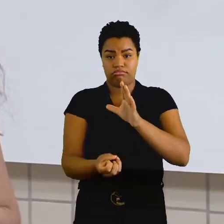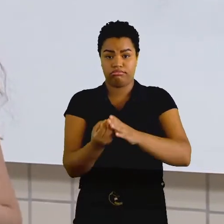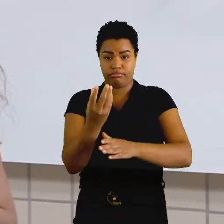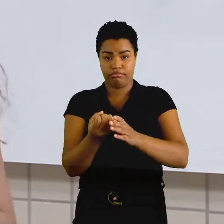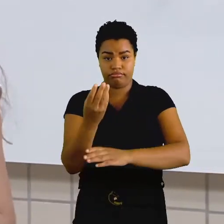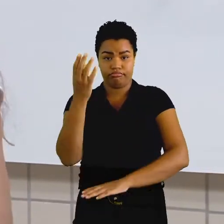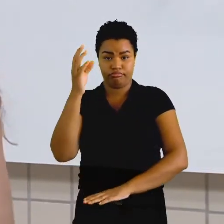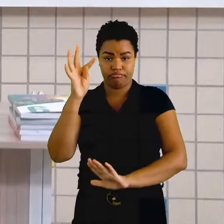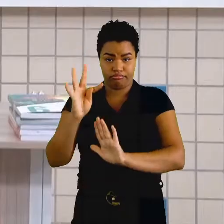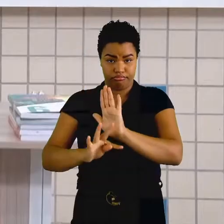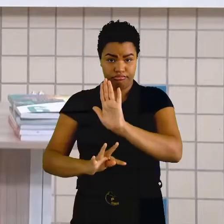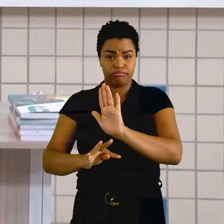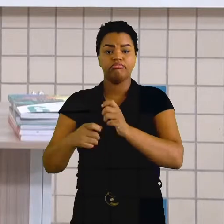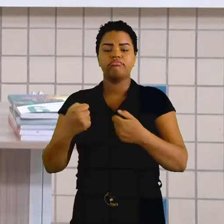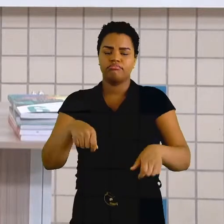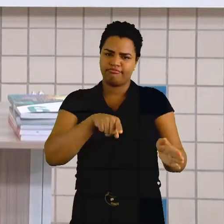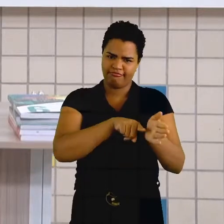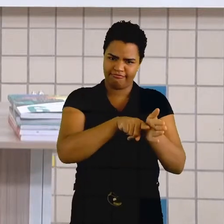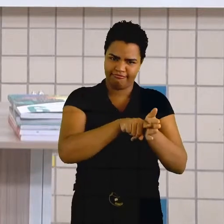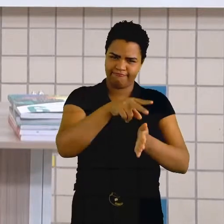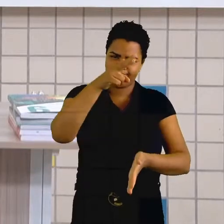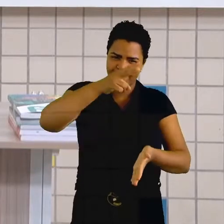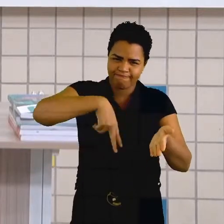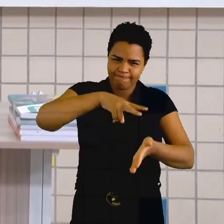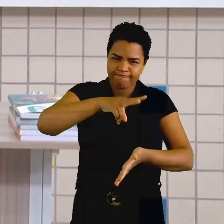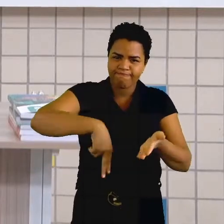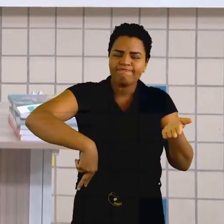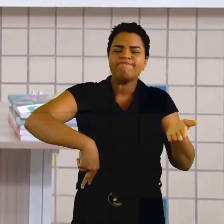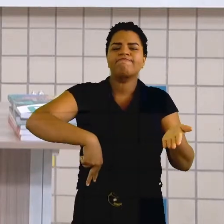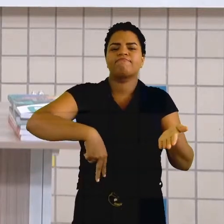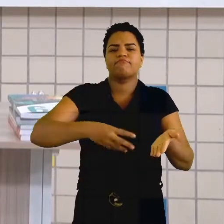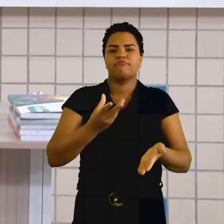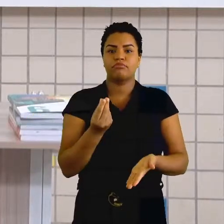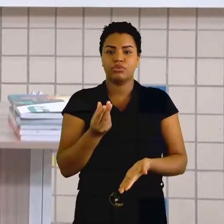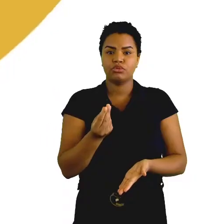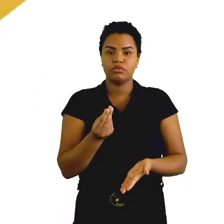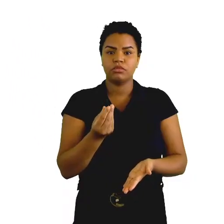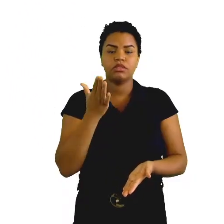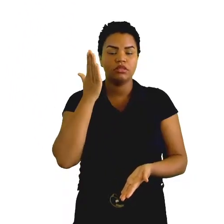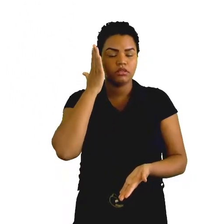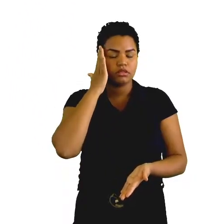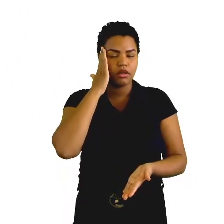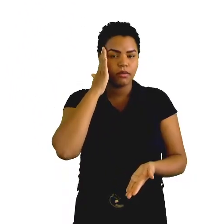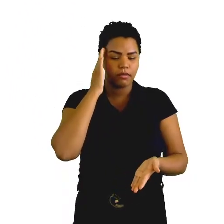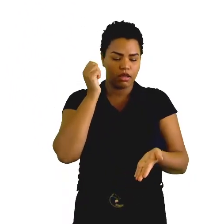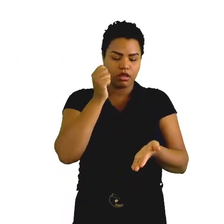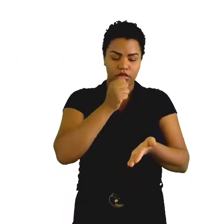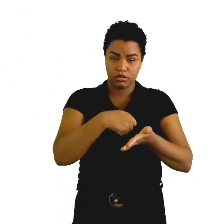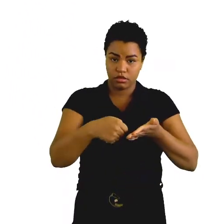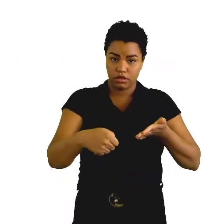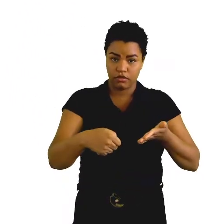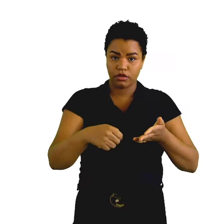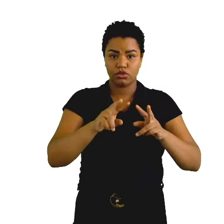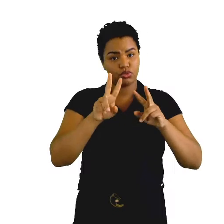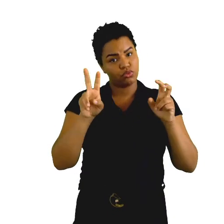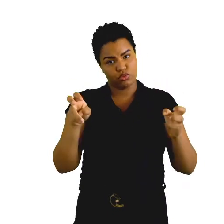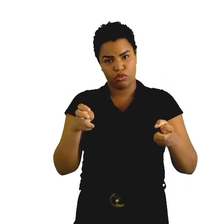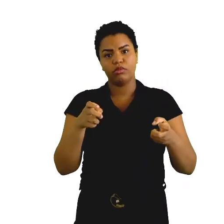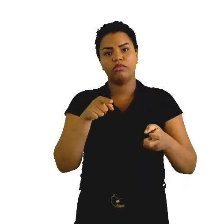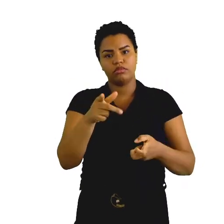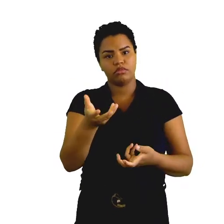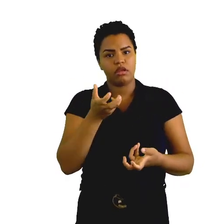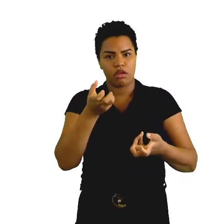pesquisar, ler bastante para poder saber escrever sobre o que você quer falar. Embaixo nós temos